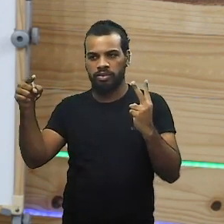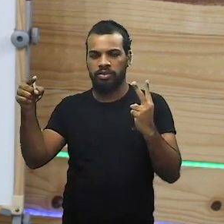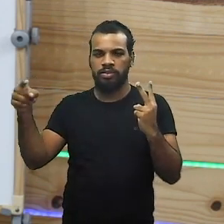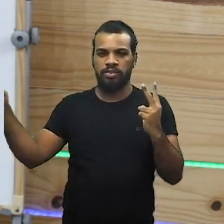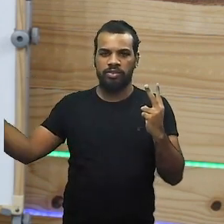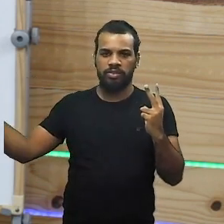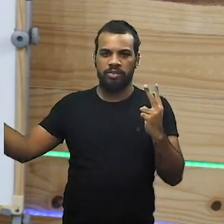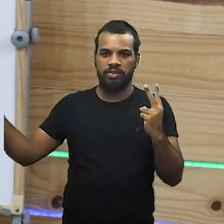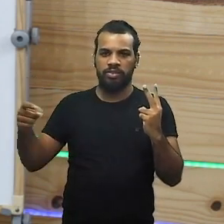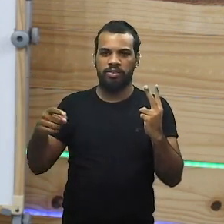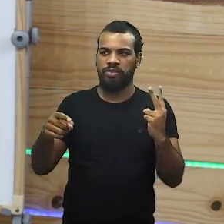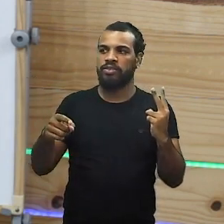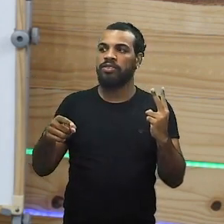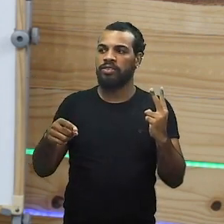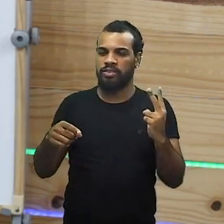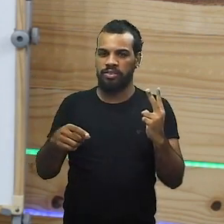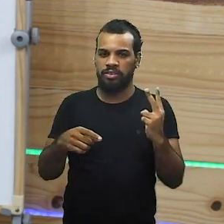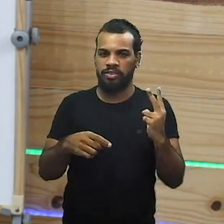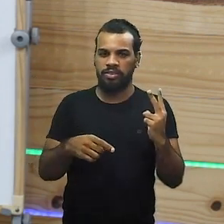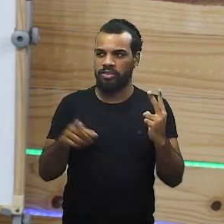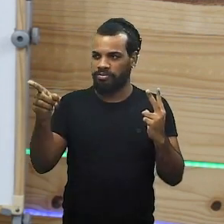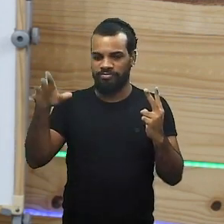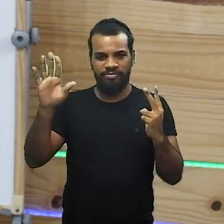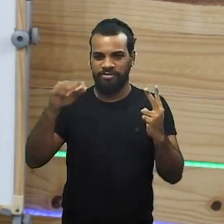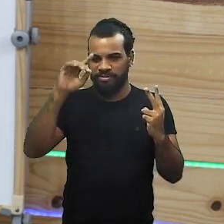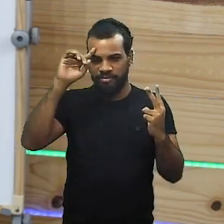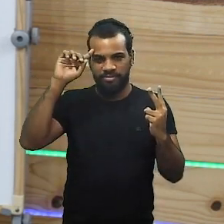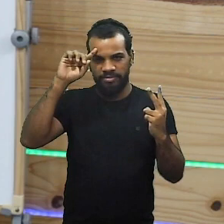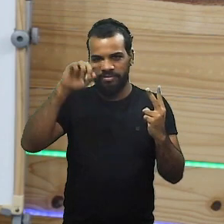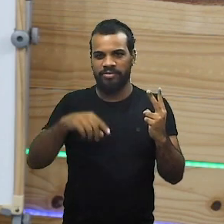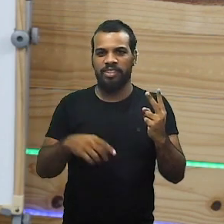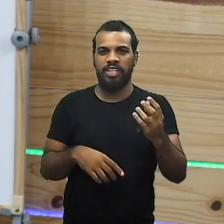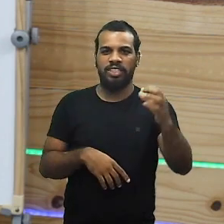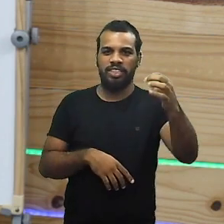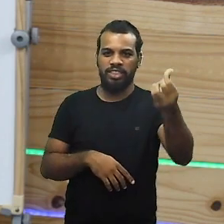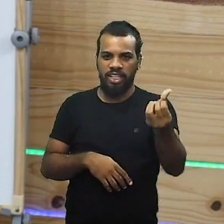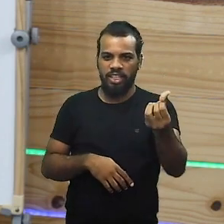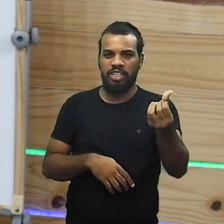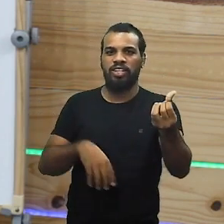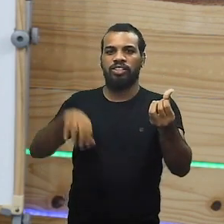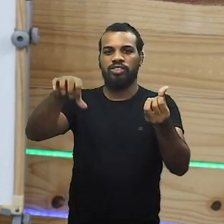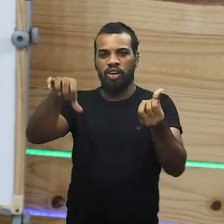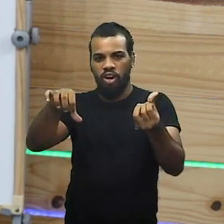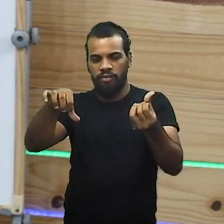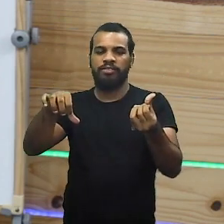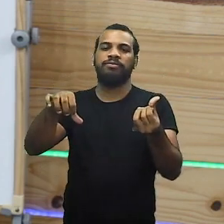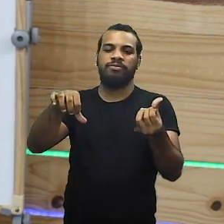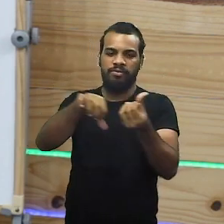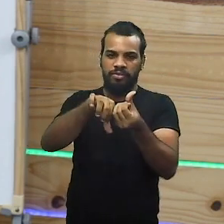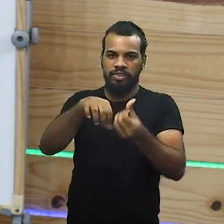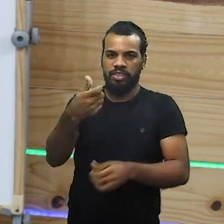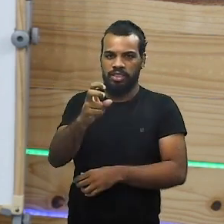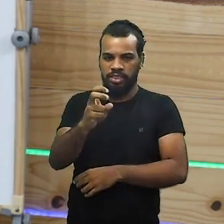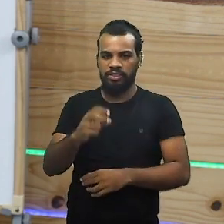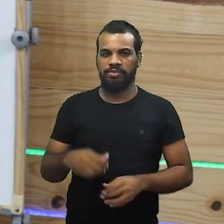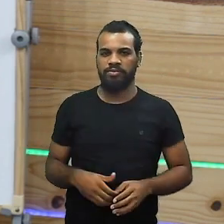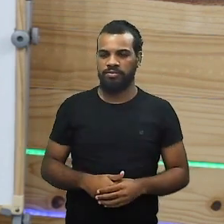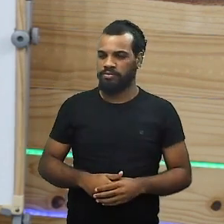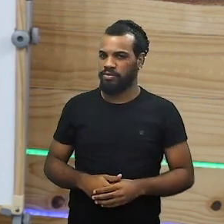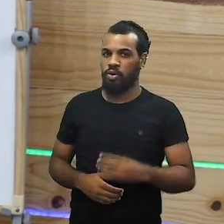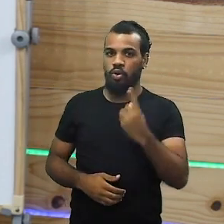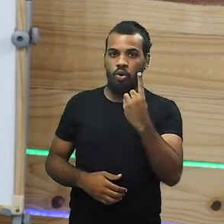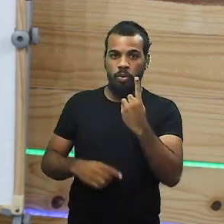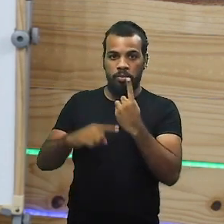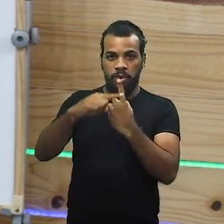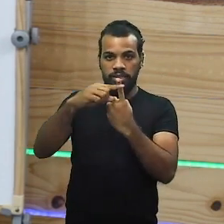mais 36. Vem comigo. 6 com 9 dá 15. Vem 1. 1 mais